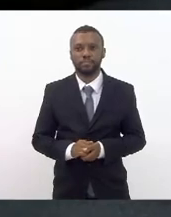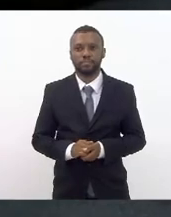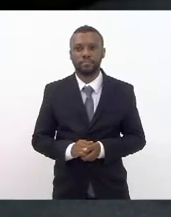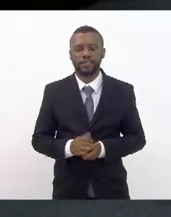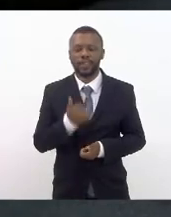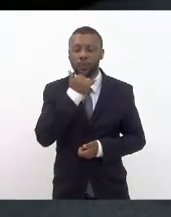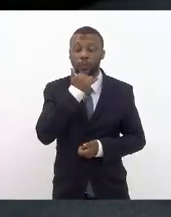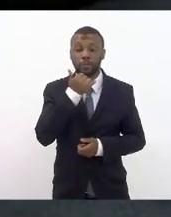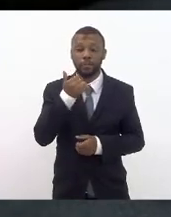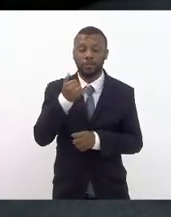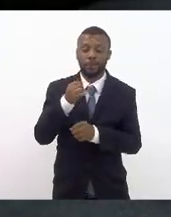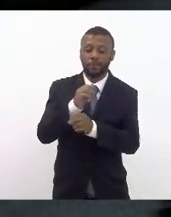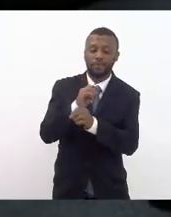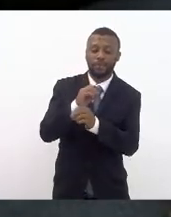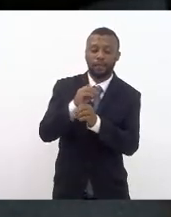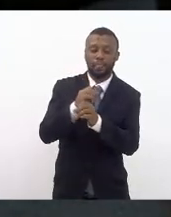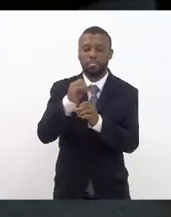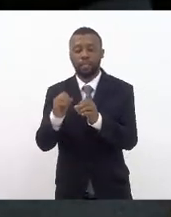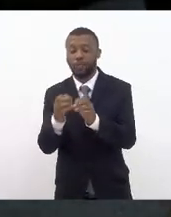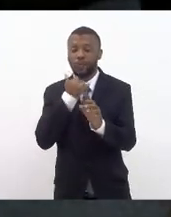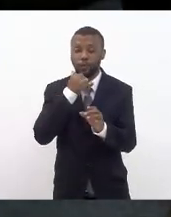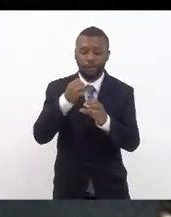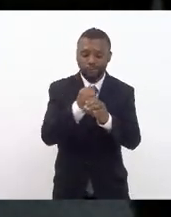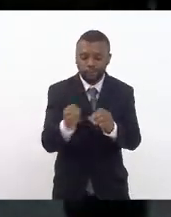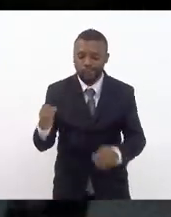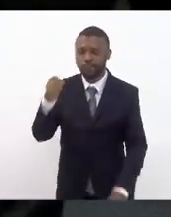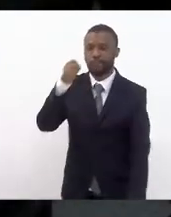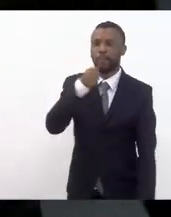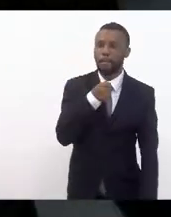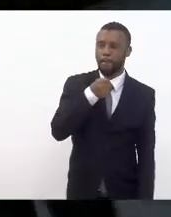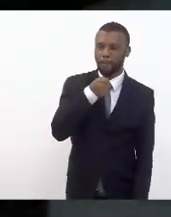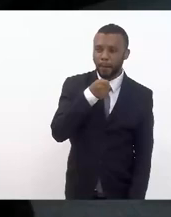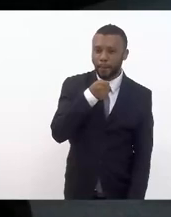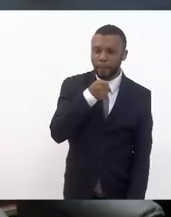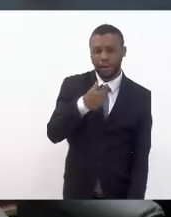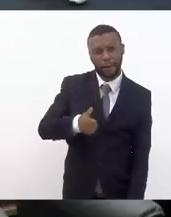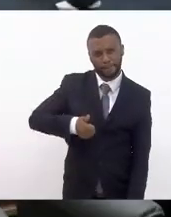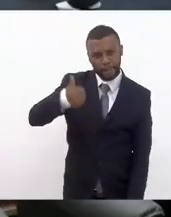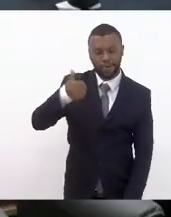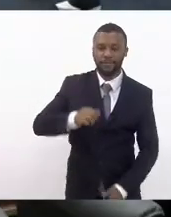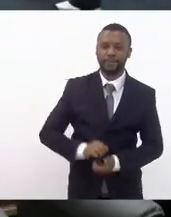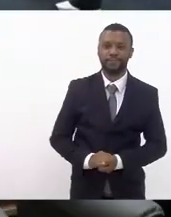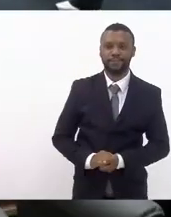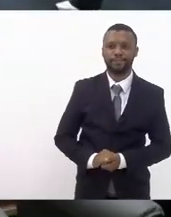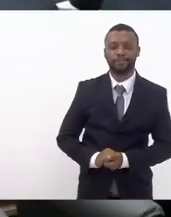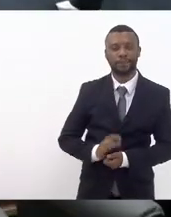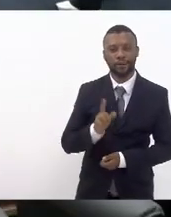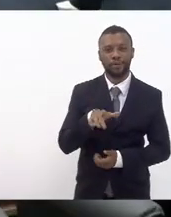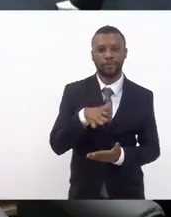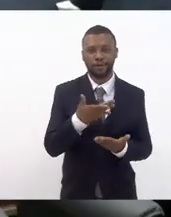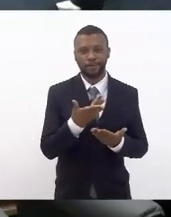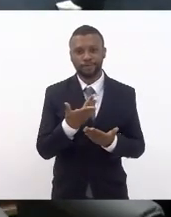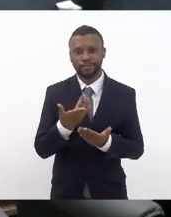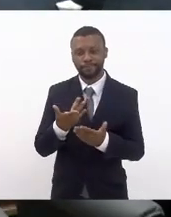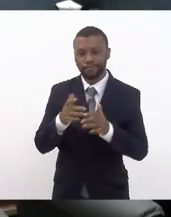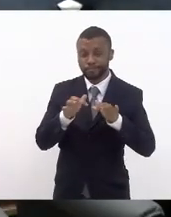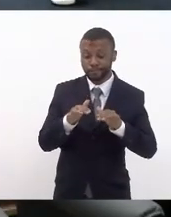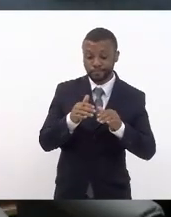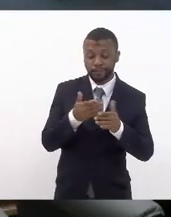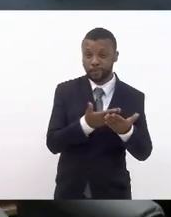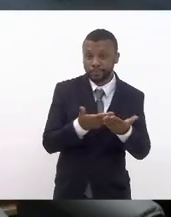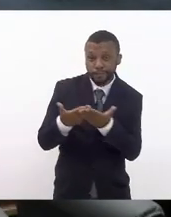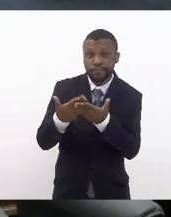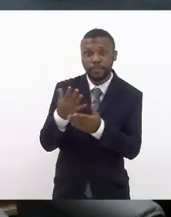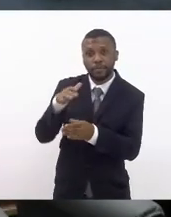Está caindo aqui. Vai na mão. Eu vou fazer um encaminhamento da votação pela